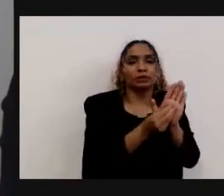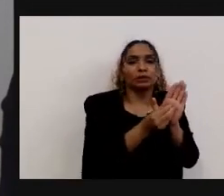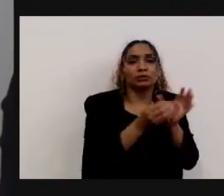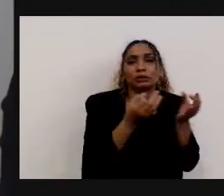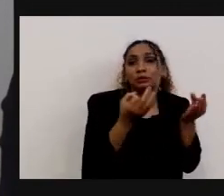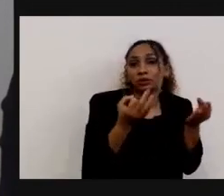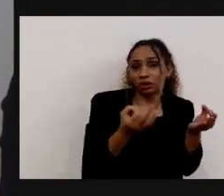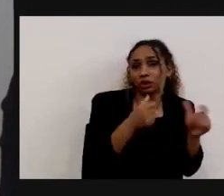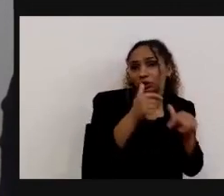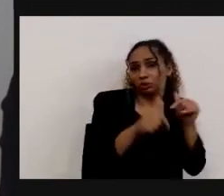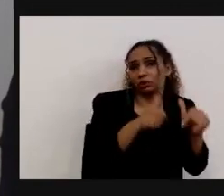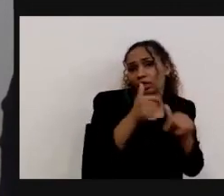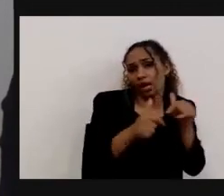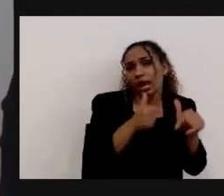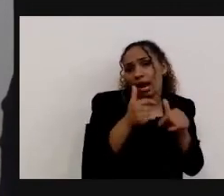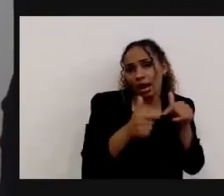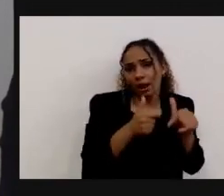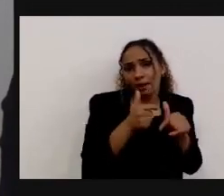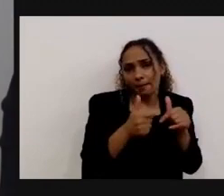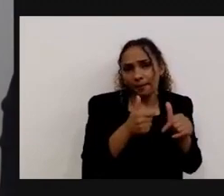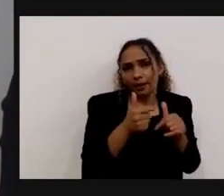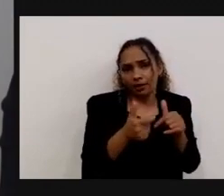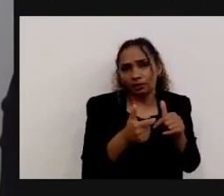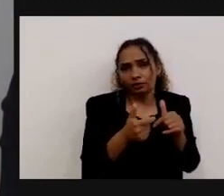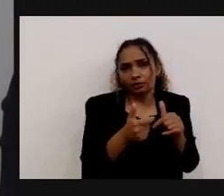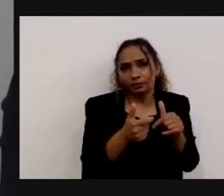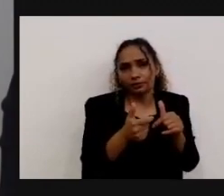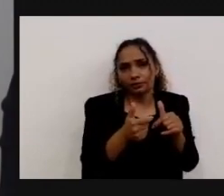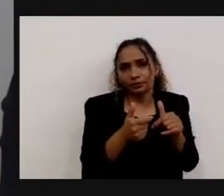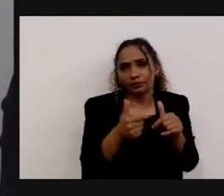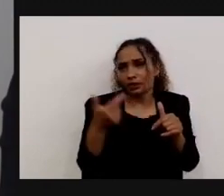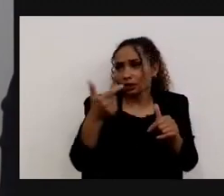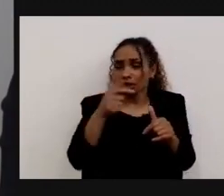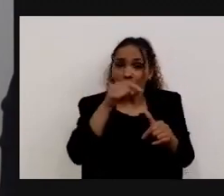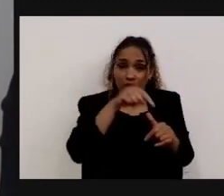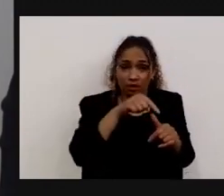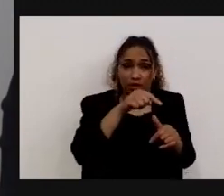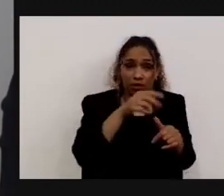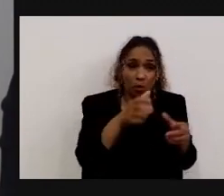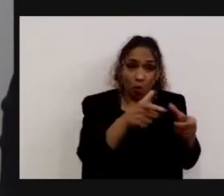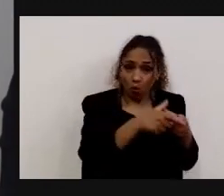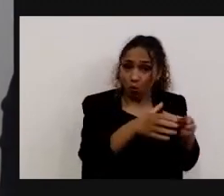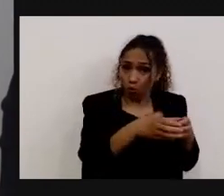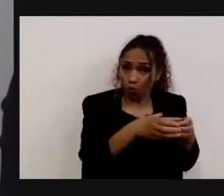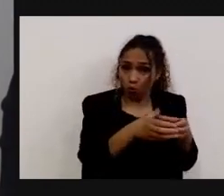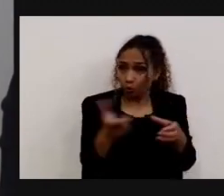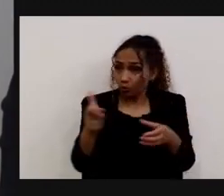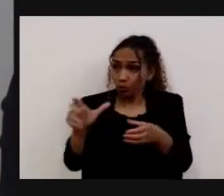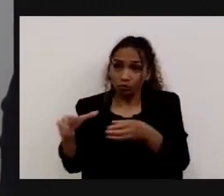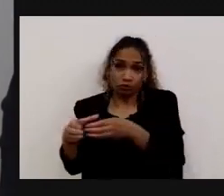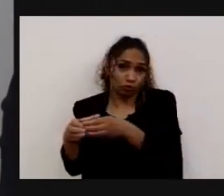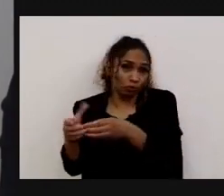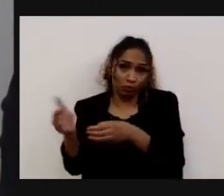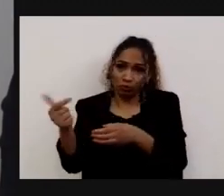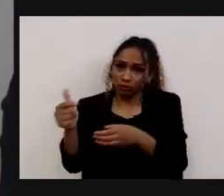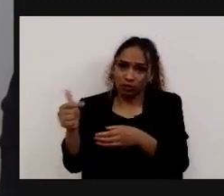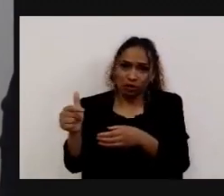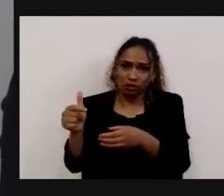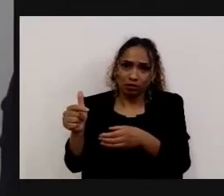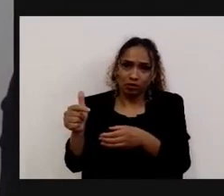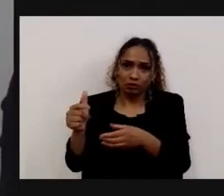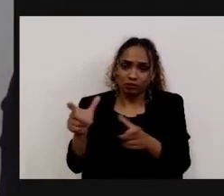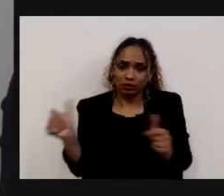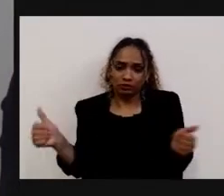meditação no trabalho para metade da equipe para outra metade não e a gente teve redução significativa de